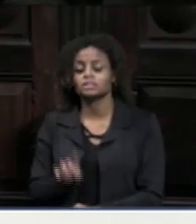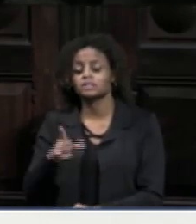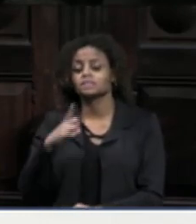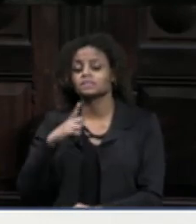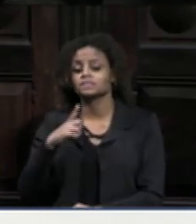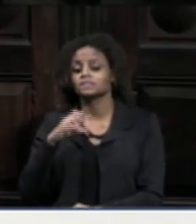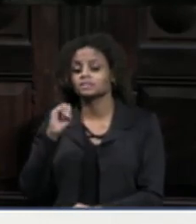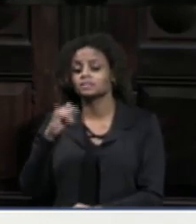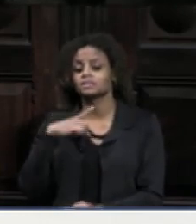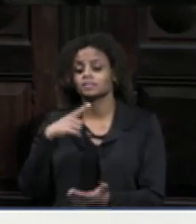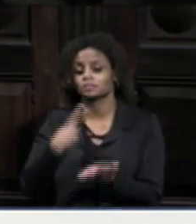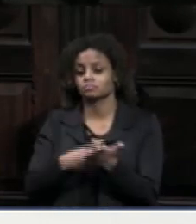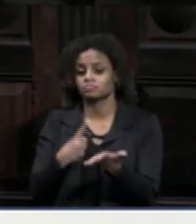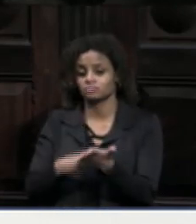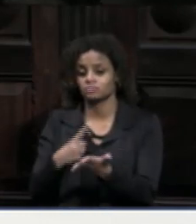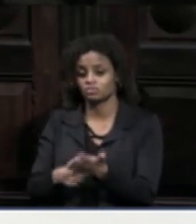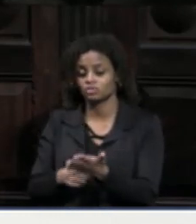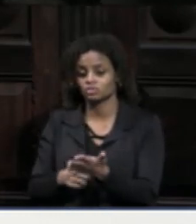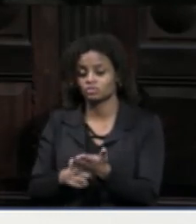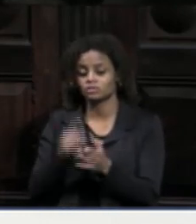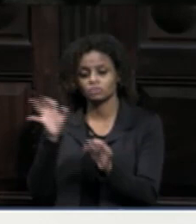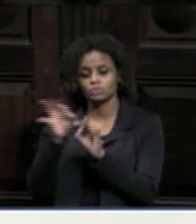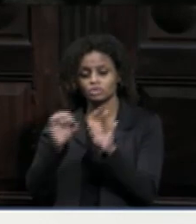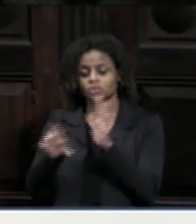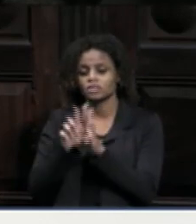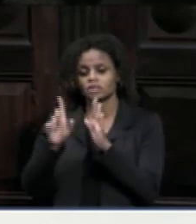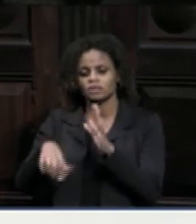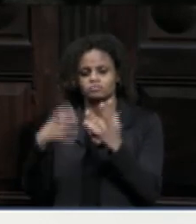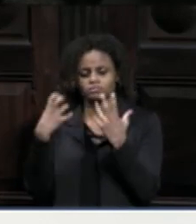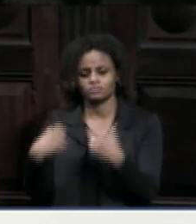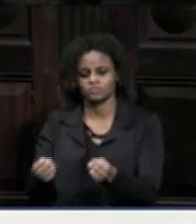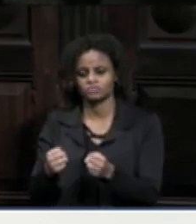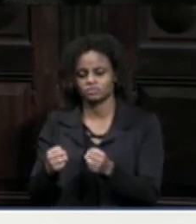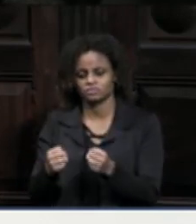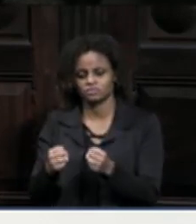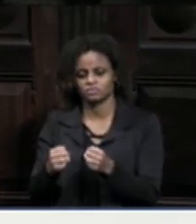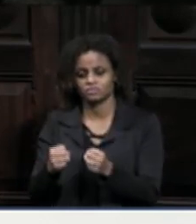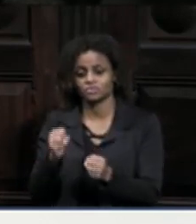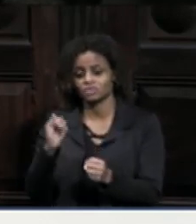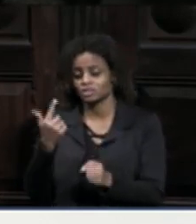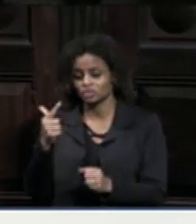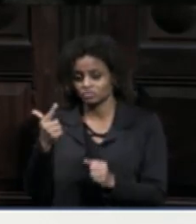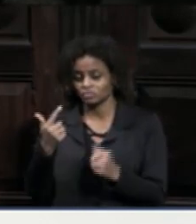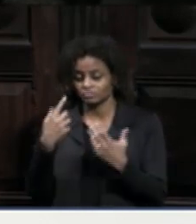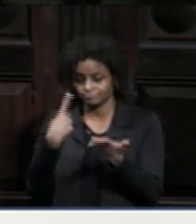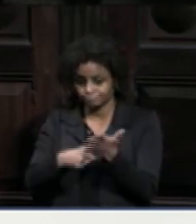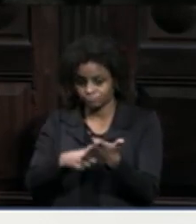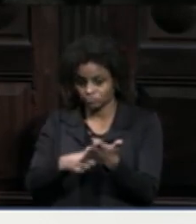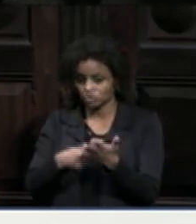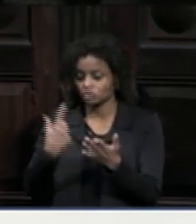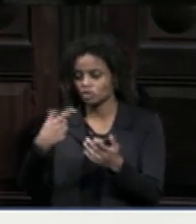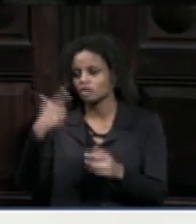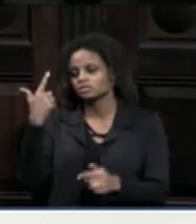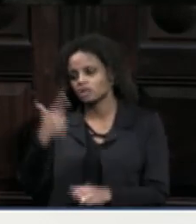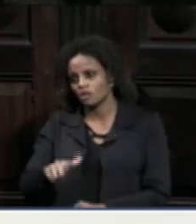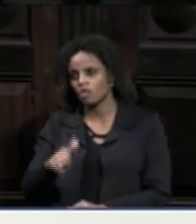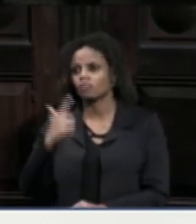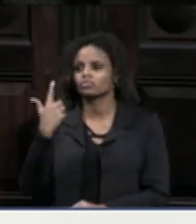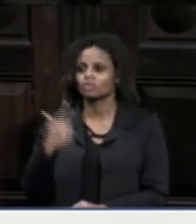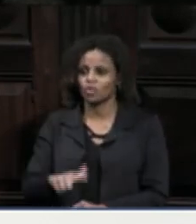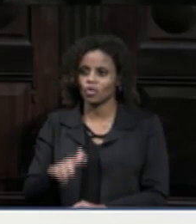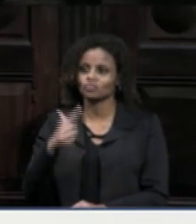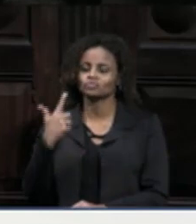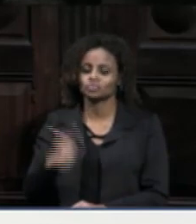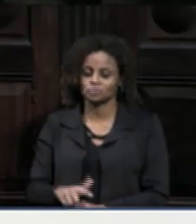acordo, o projeto é aprovado. Se não houver acordo, vamos ficar repetindo. Cai o